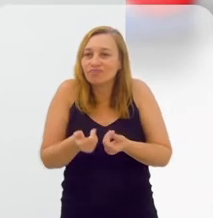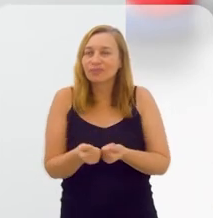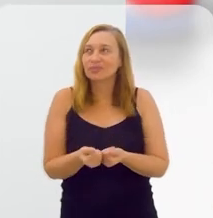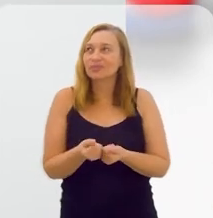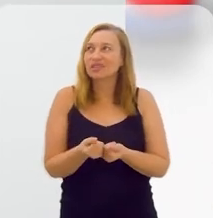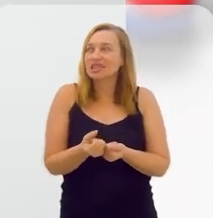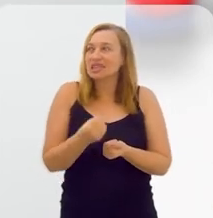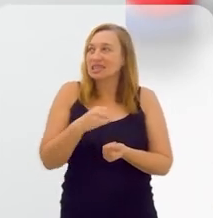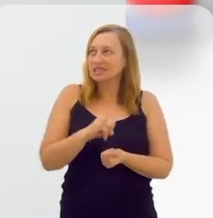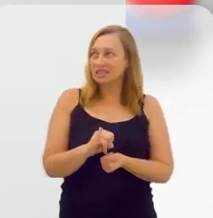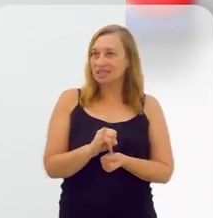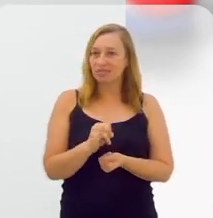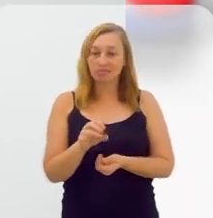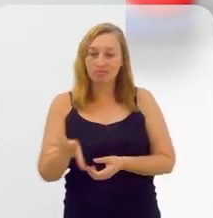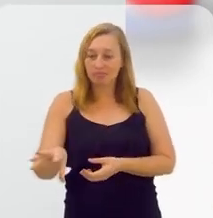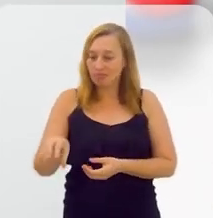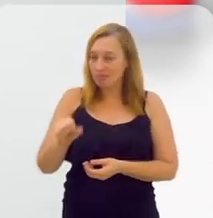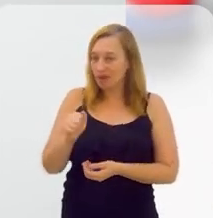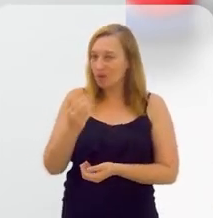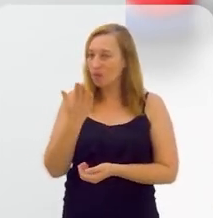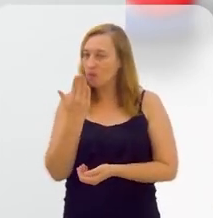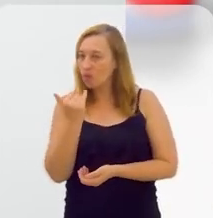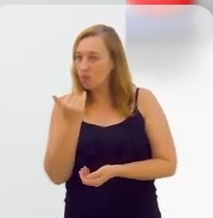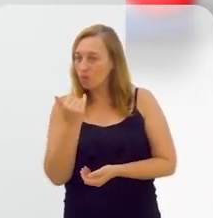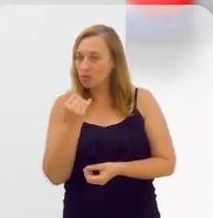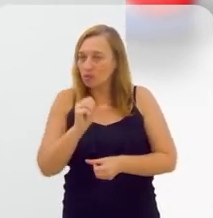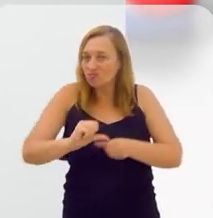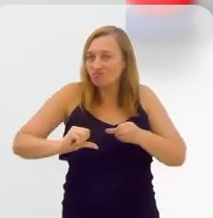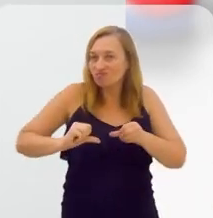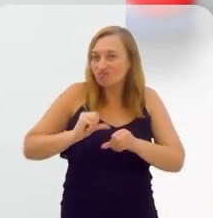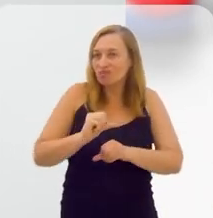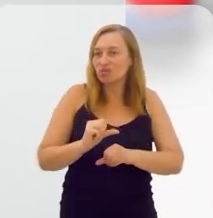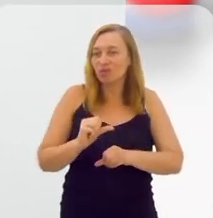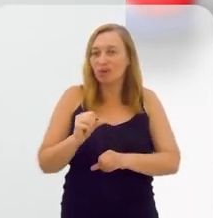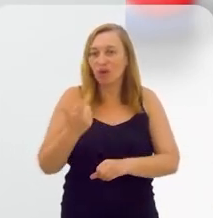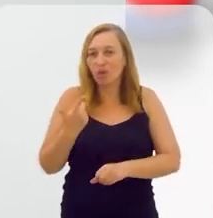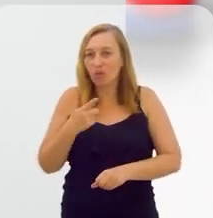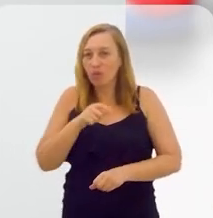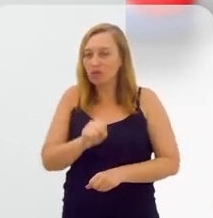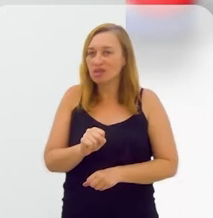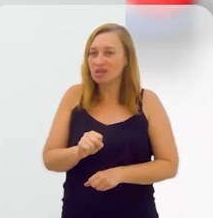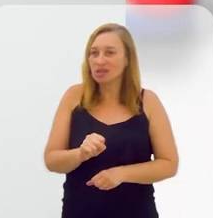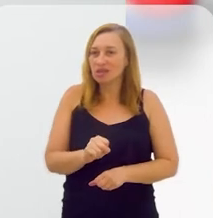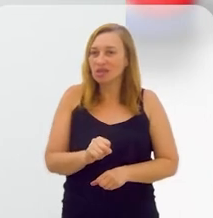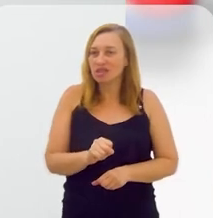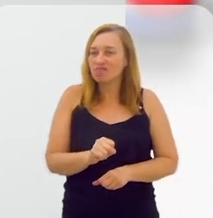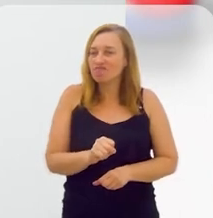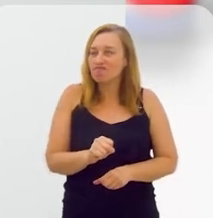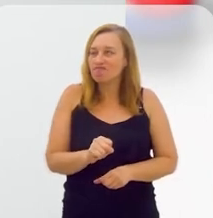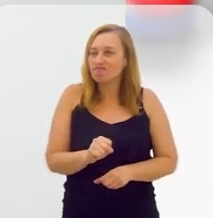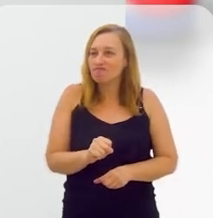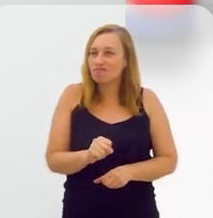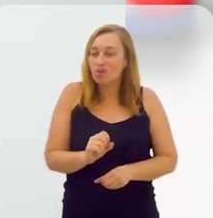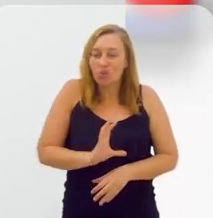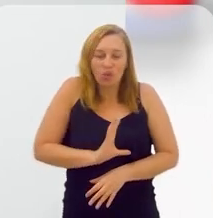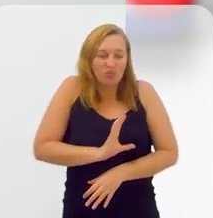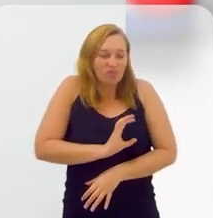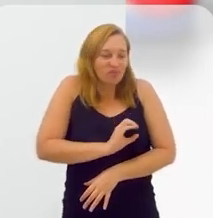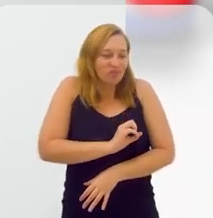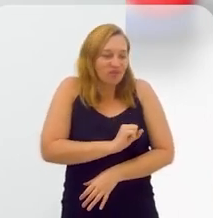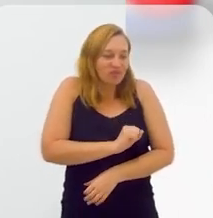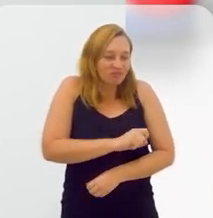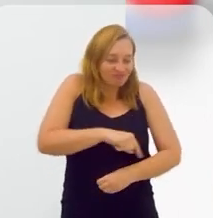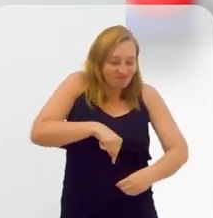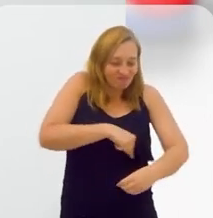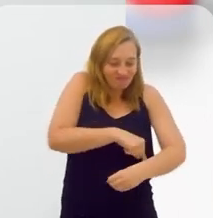Então, assim, se a gente pega um alimento, né, e consegue transformar ele de uma forma assim, com